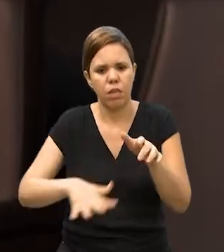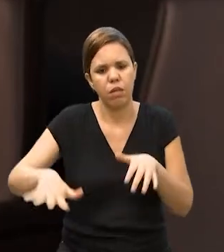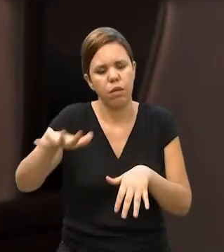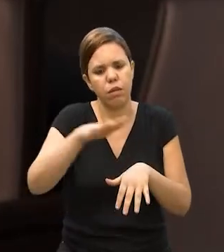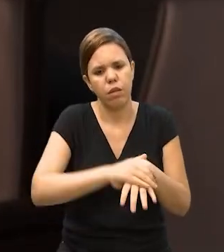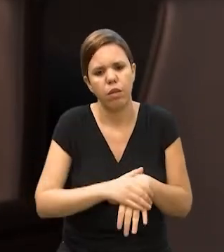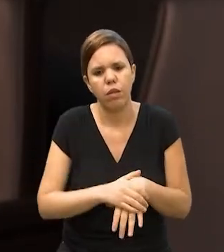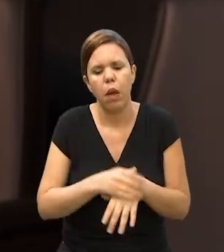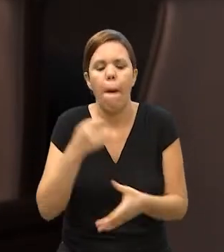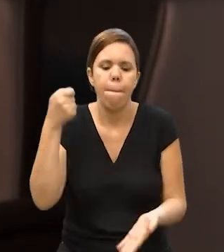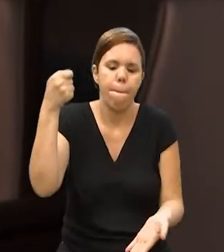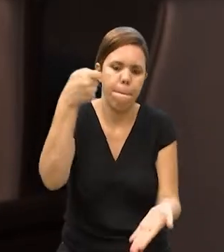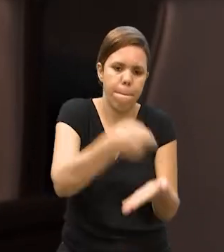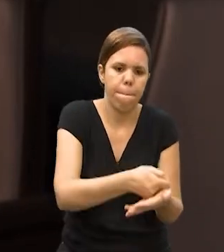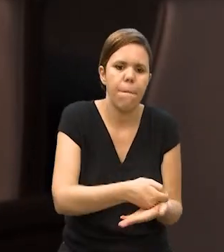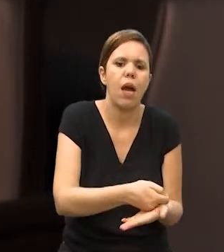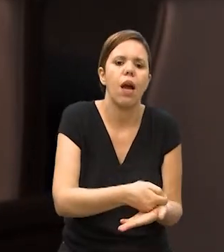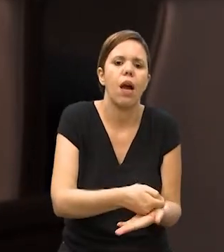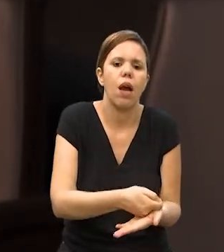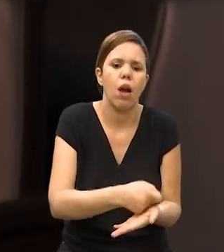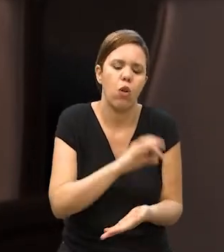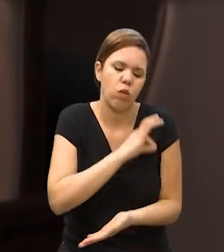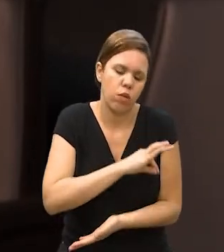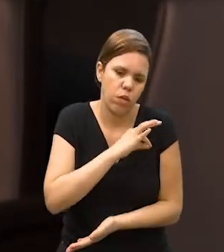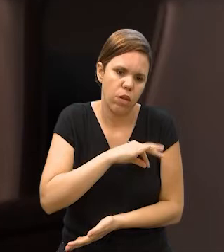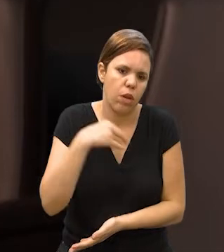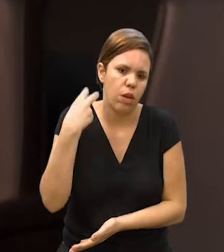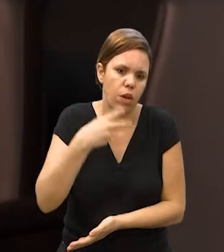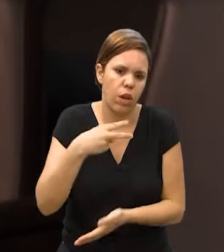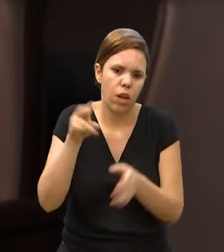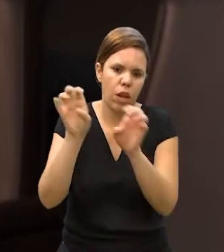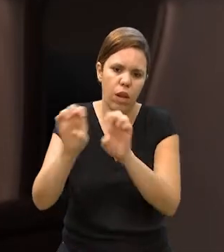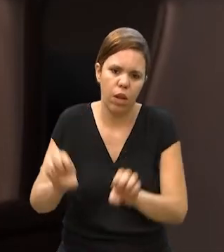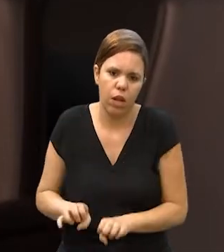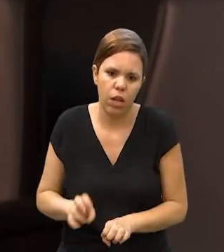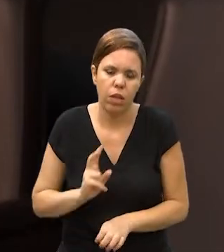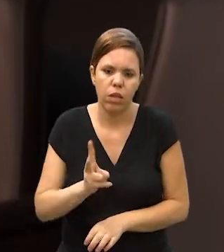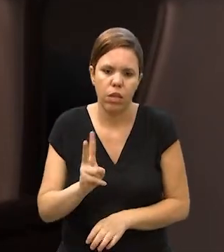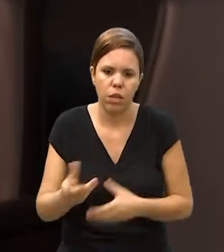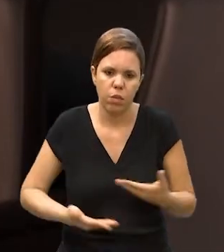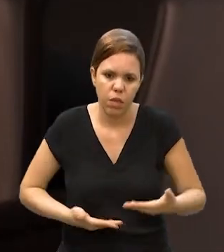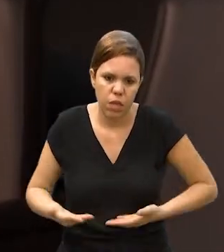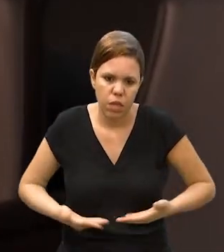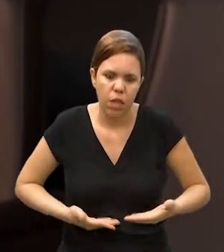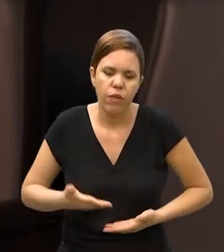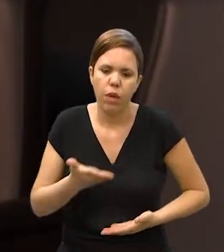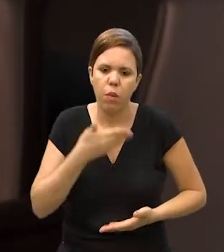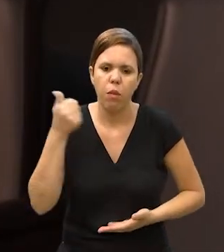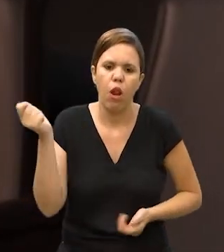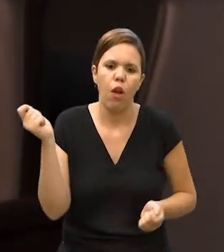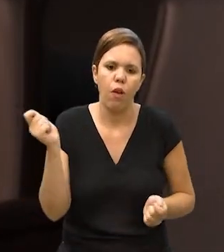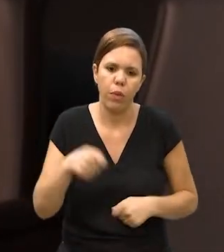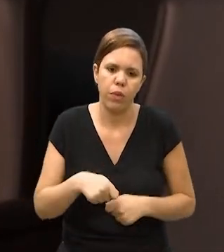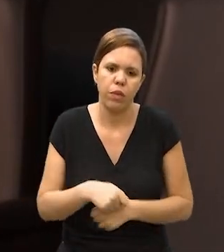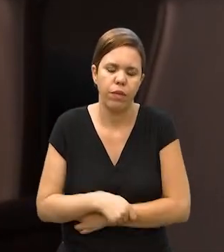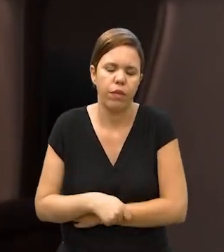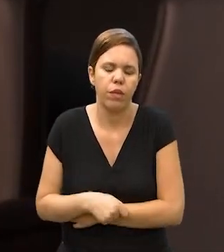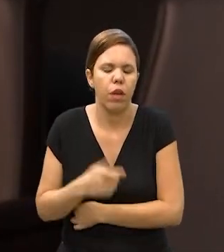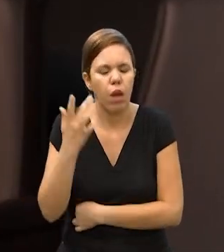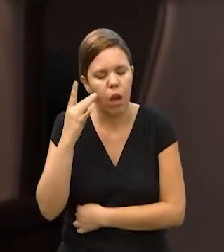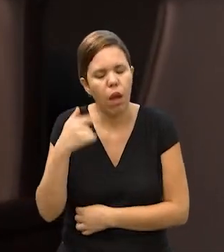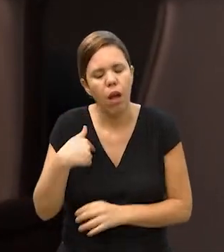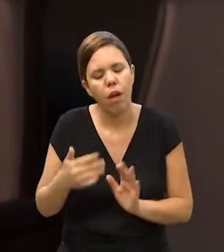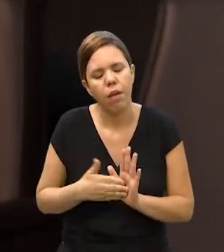a população que paga aí o nosso salário, a nossa estrutura. Então a gente tem que sempre servi-los da melhor forma possível. E eu acho que é isso que eu